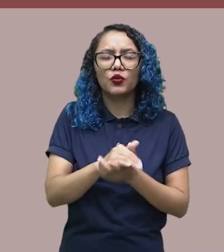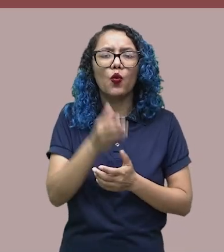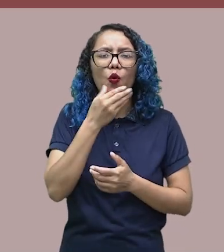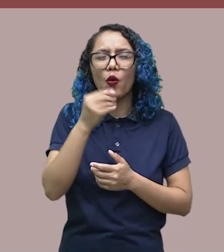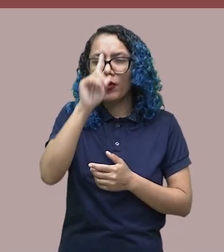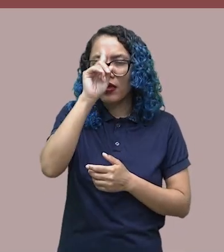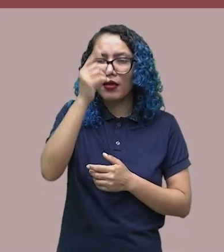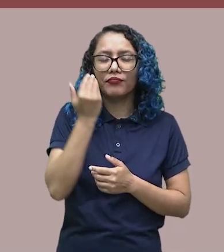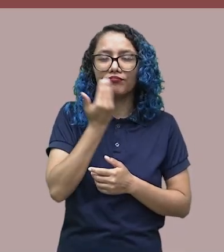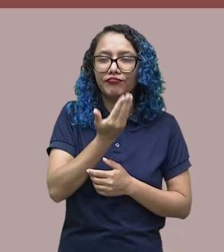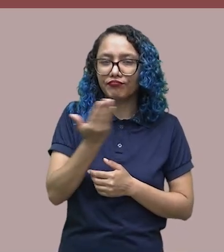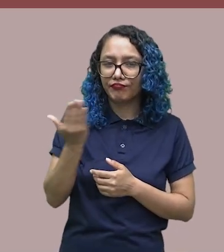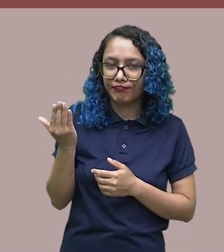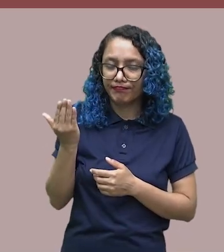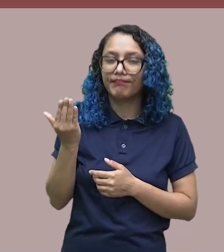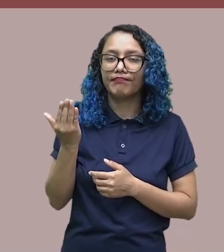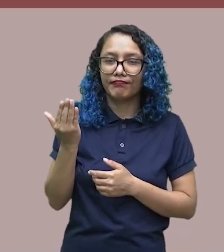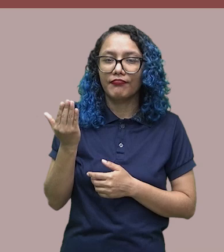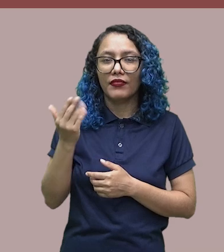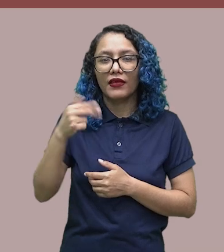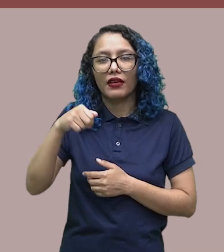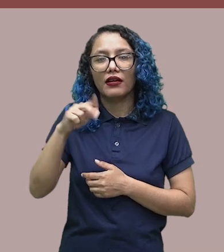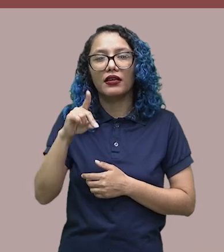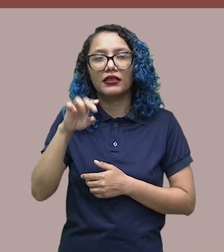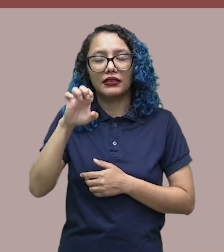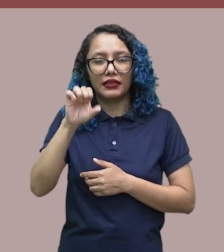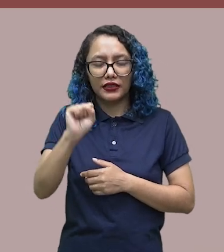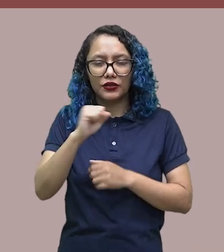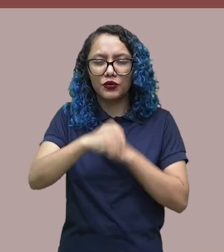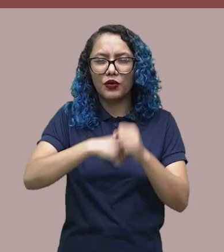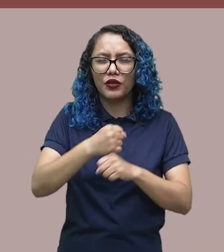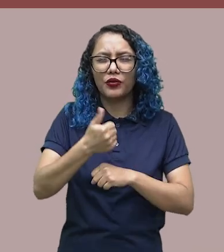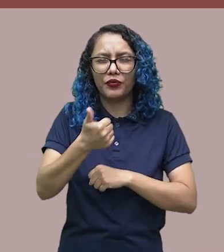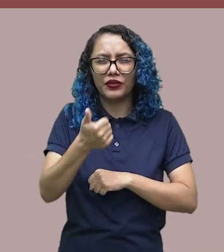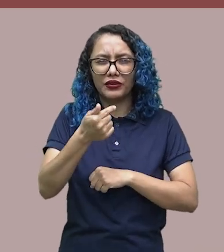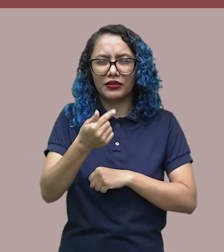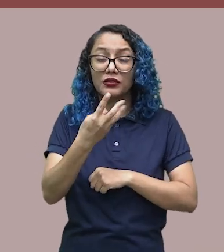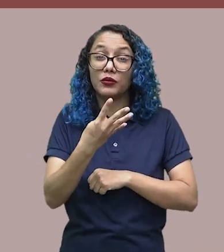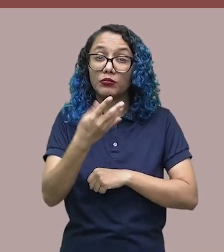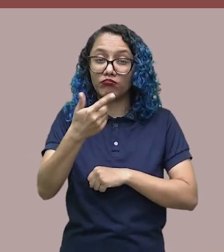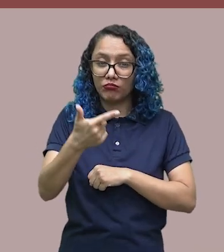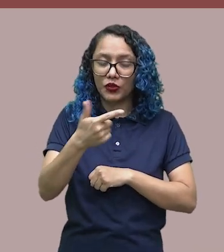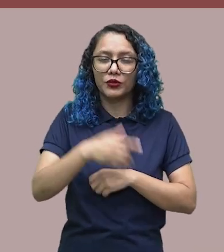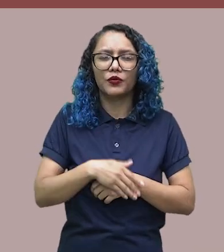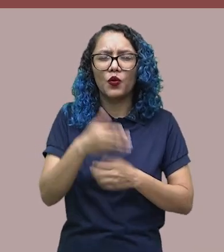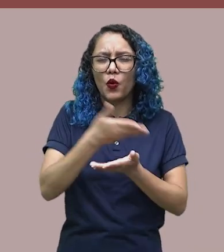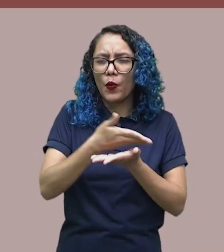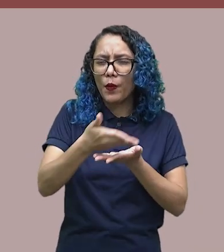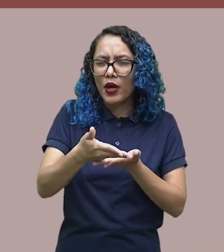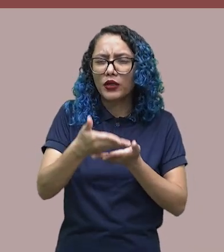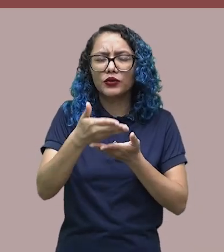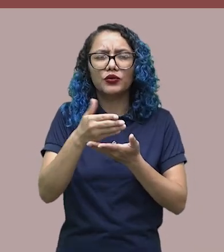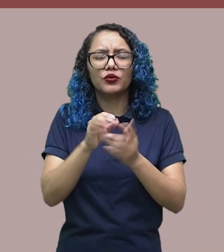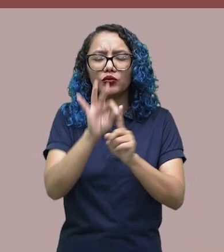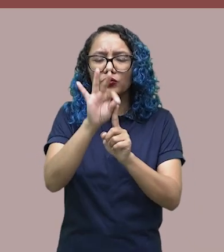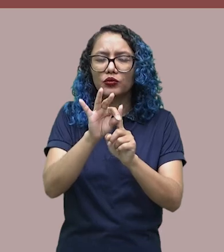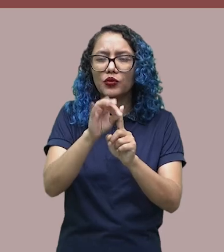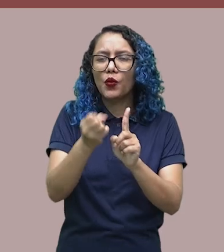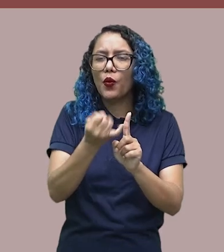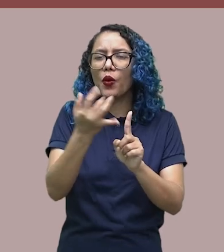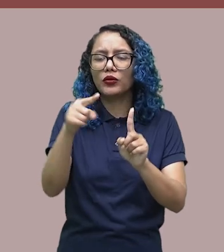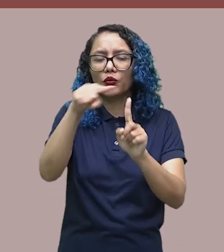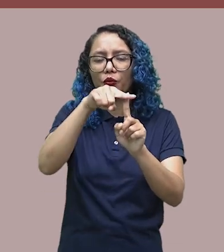desenvolvida pelo astrônomo sueco Anders Celsius em 1742. Inicialmente, a escala tinha